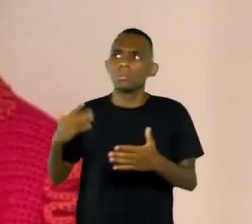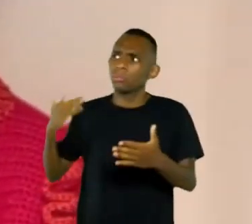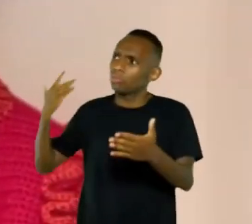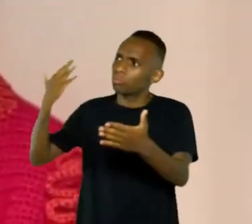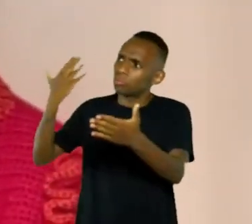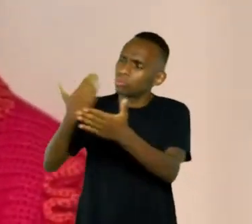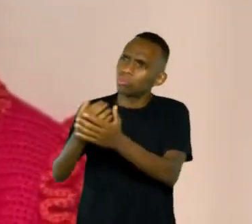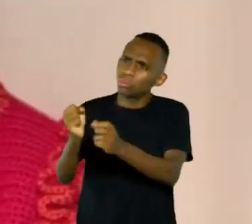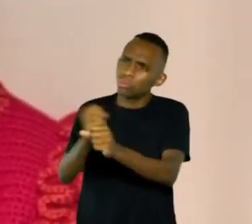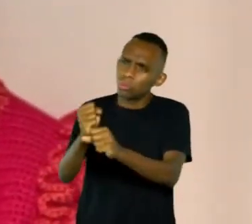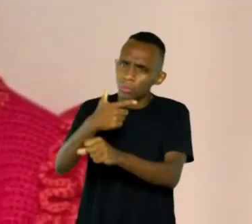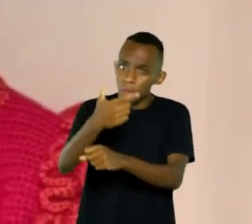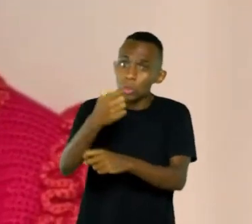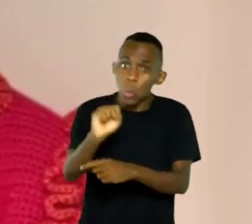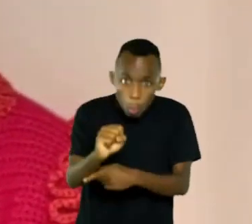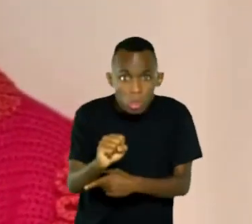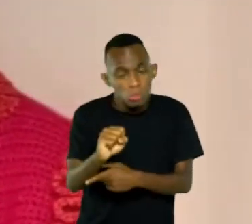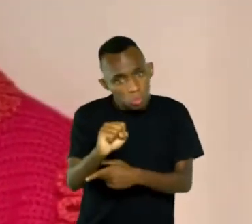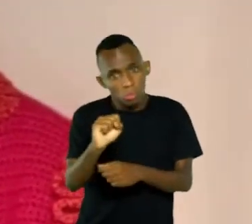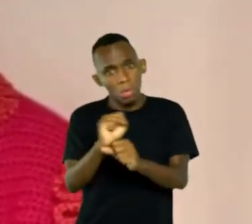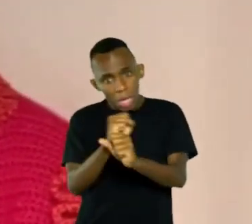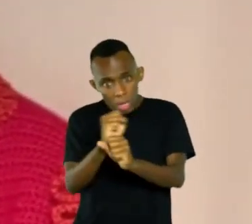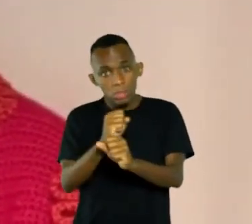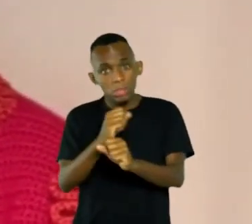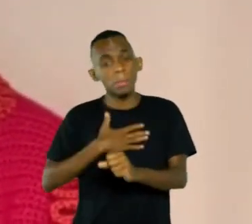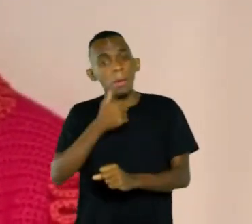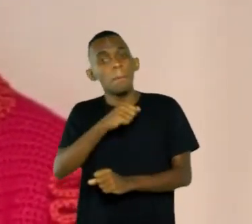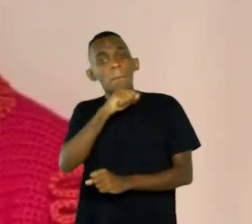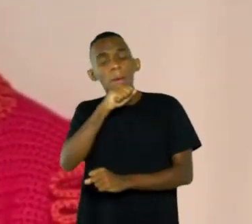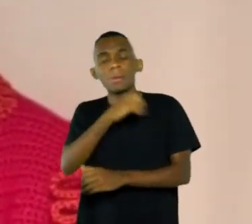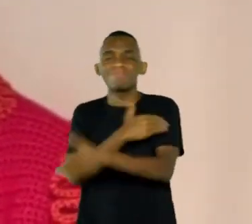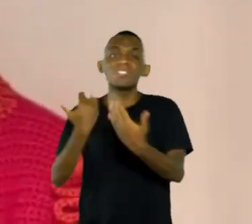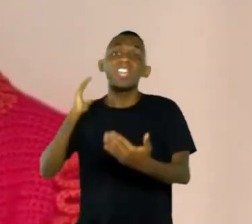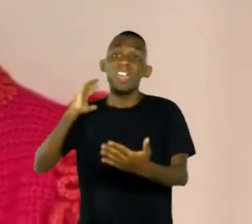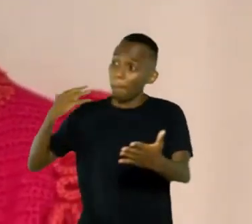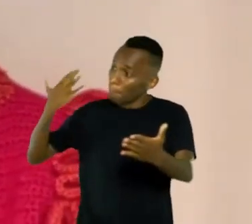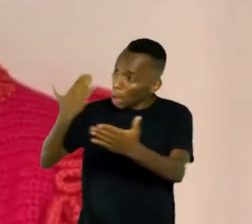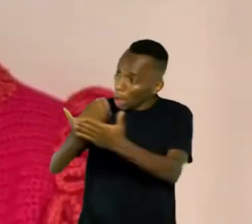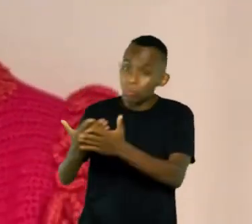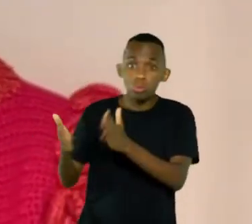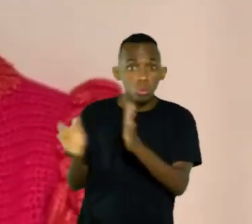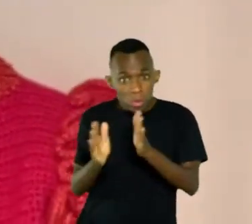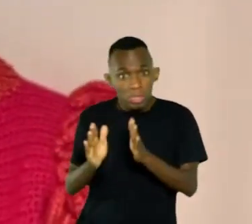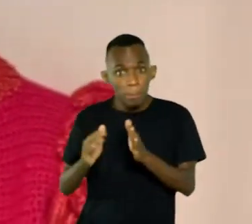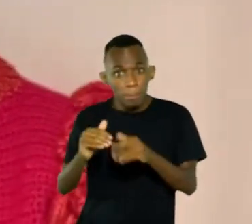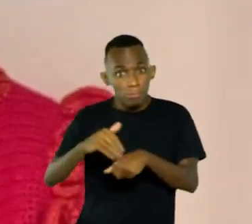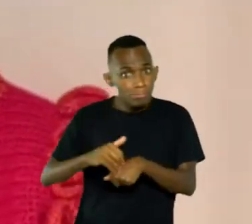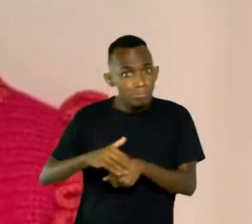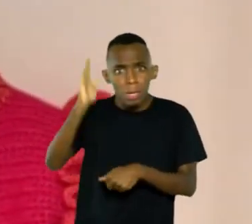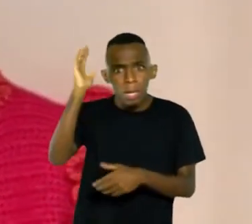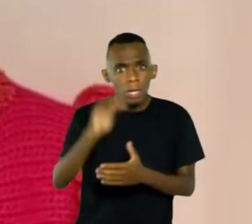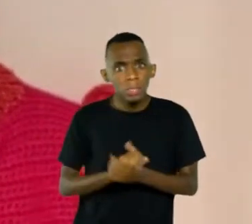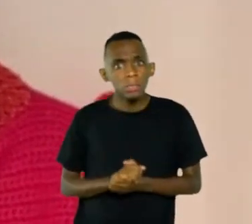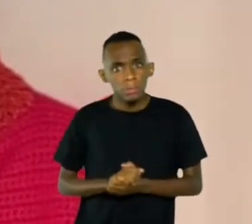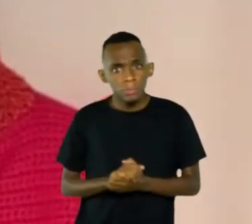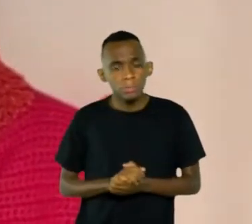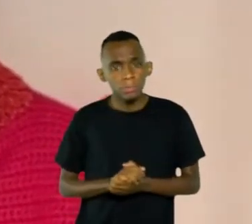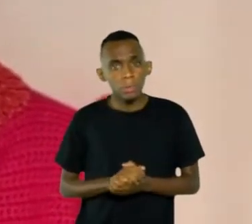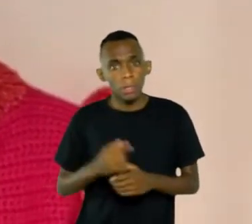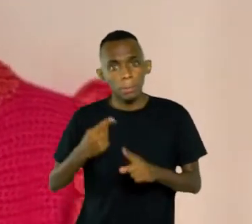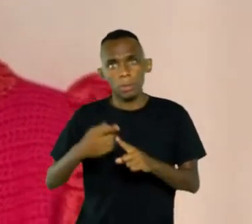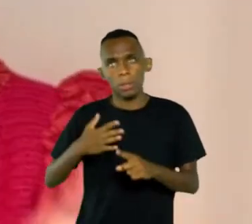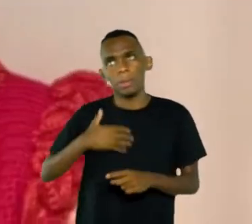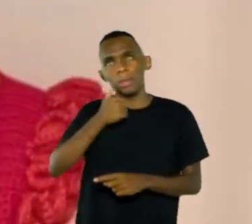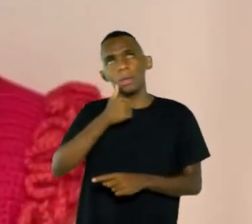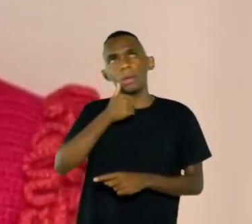Não. 28. É muito tempo sem a minha mãe. É mais tempo sem a minha mãe do que com. Eu tenho 52